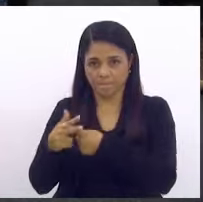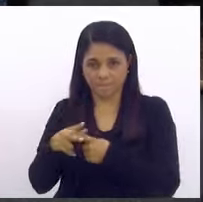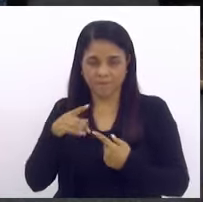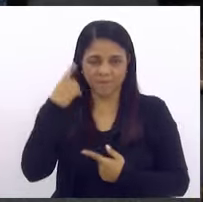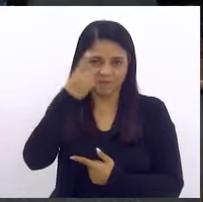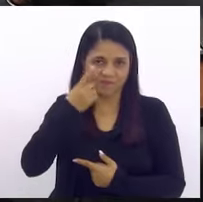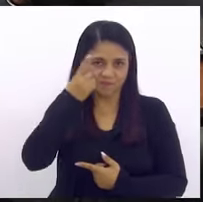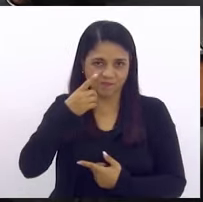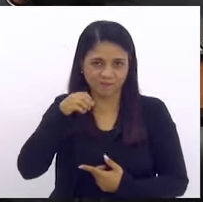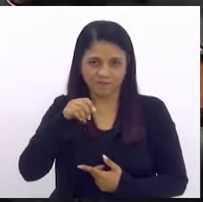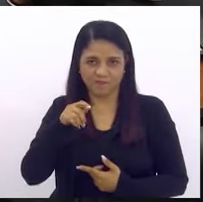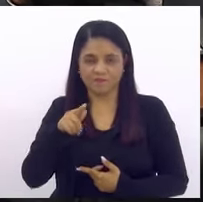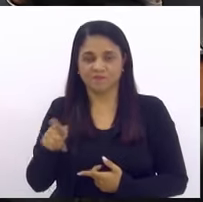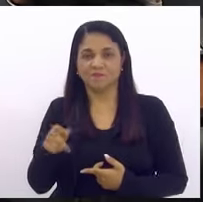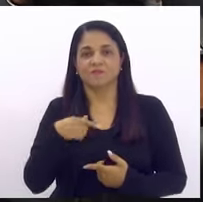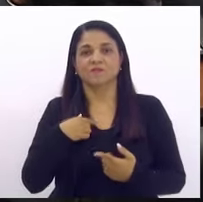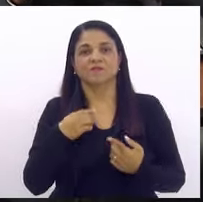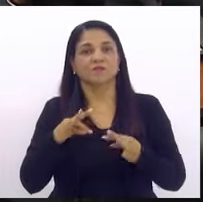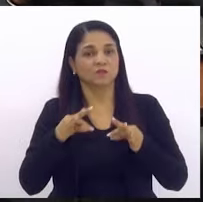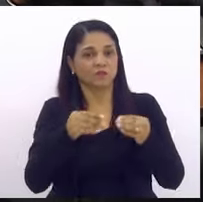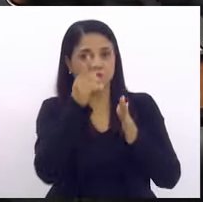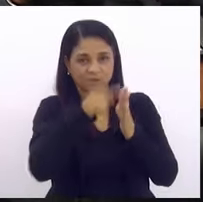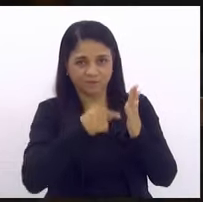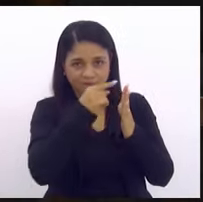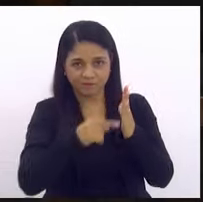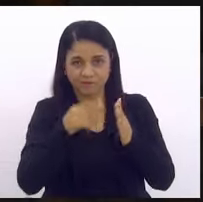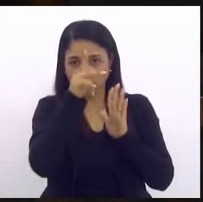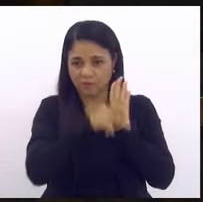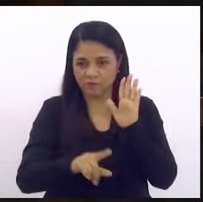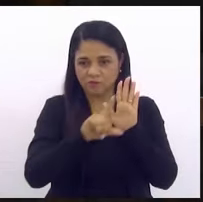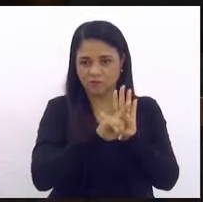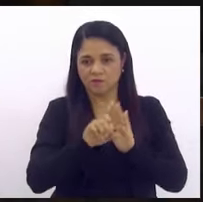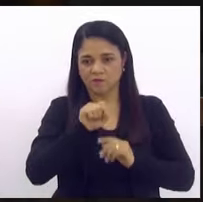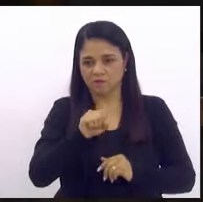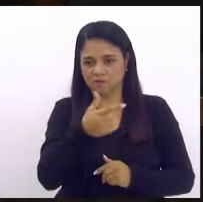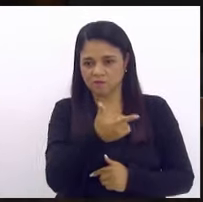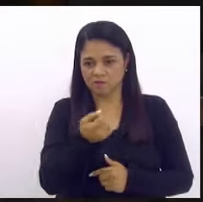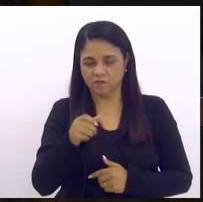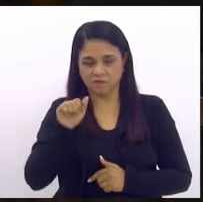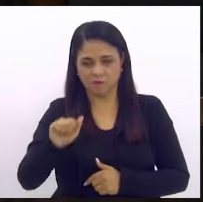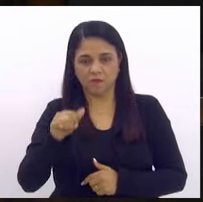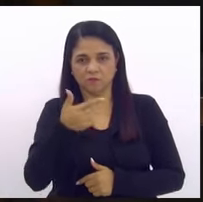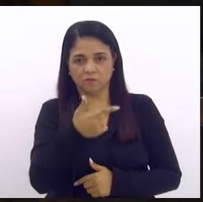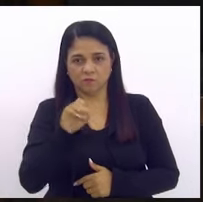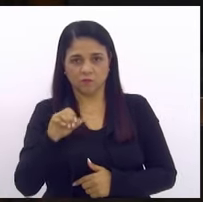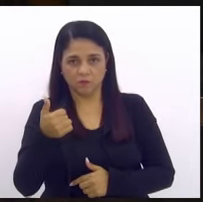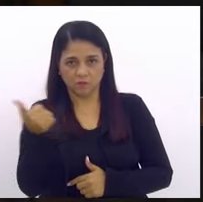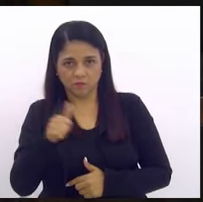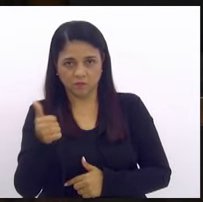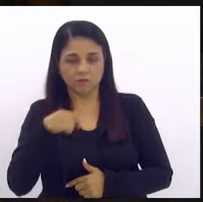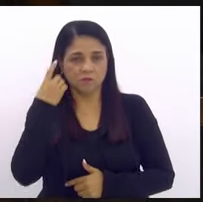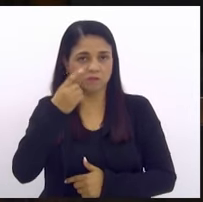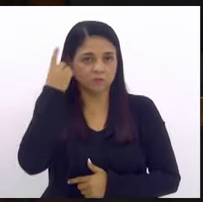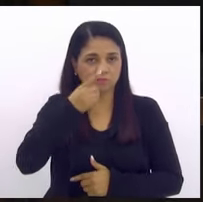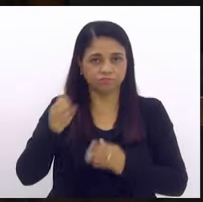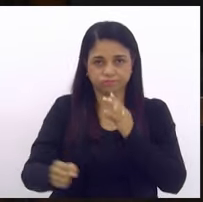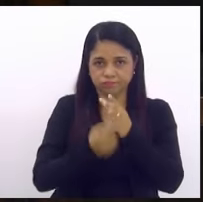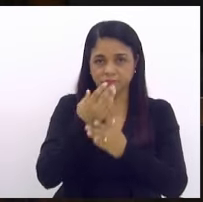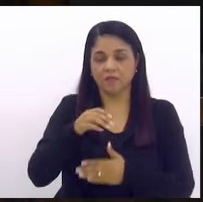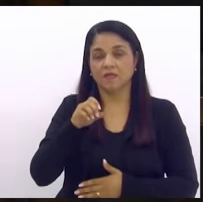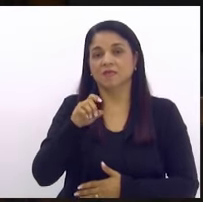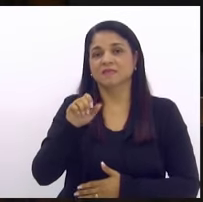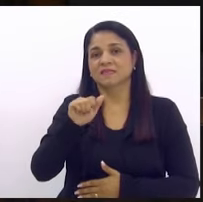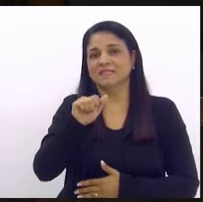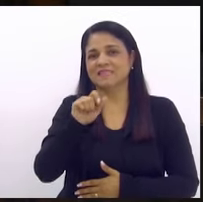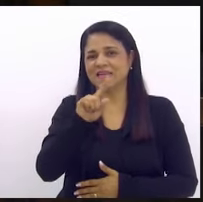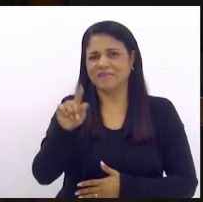presidente. Veto total aposto ao projeto de lei número 820-A de 2011, de autoria do deputado Zaqueu